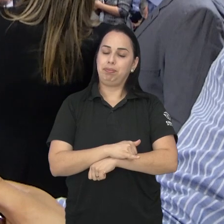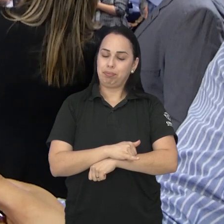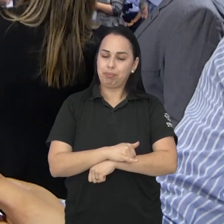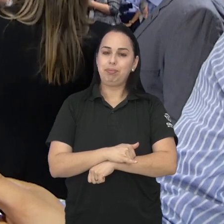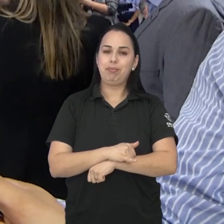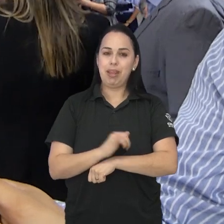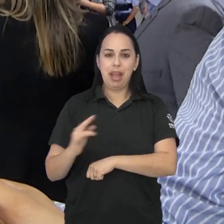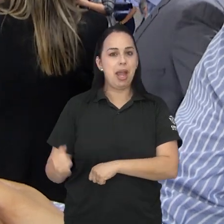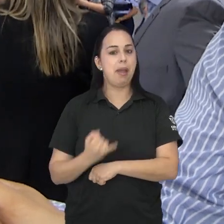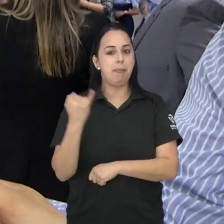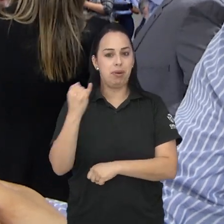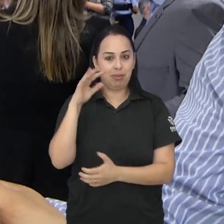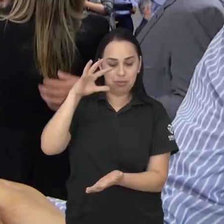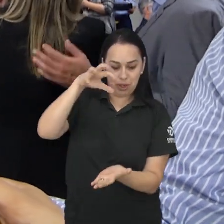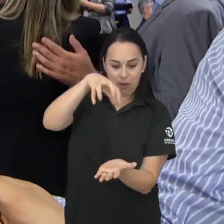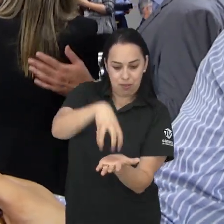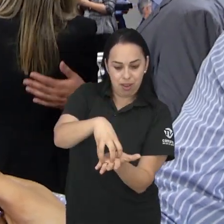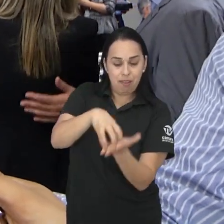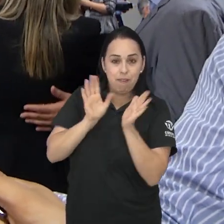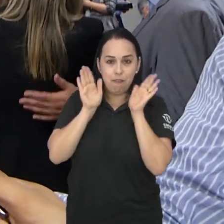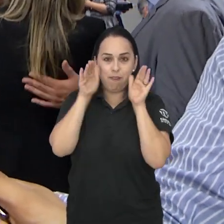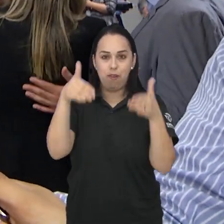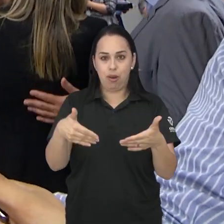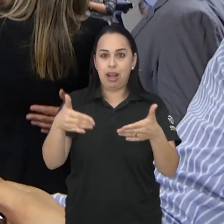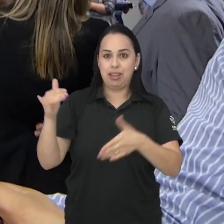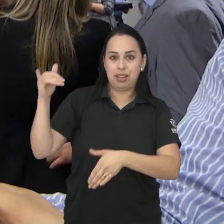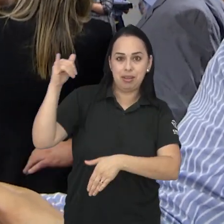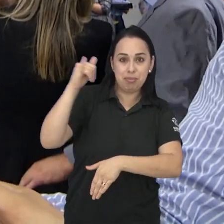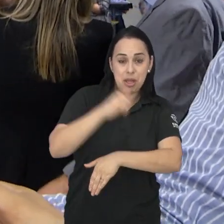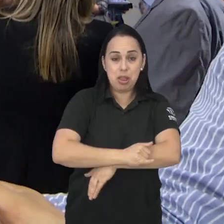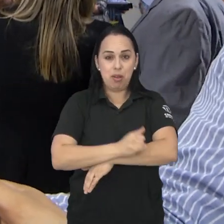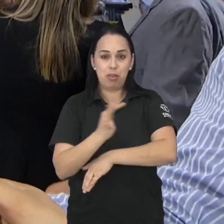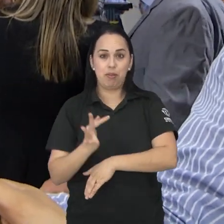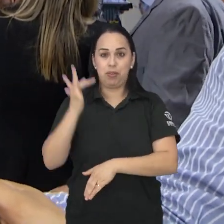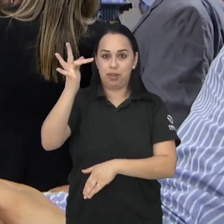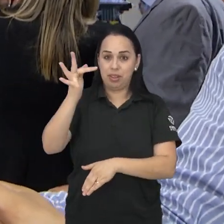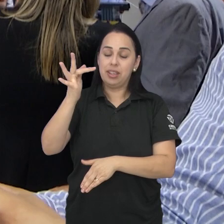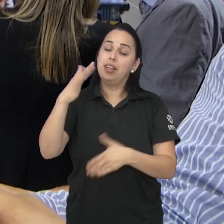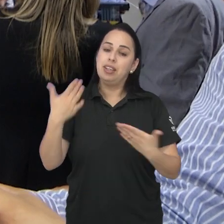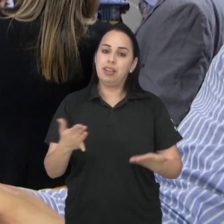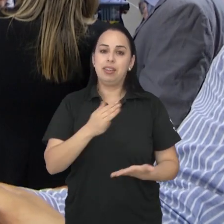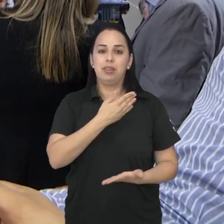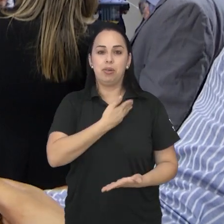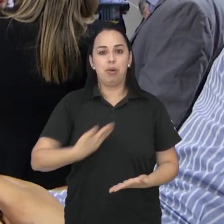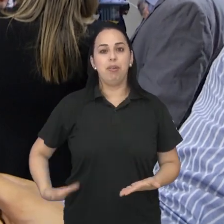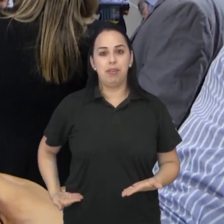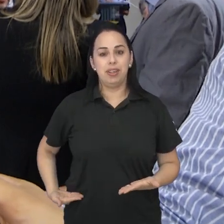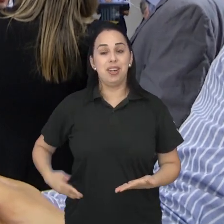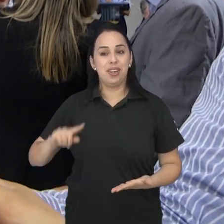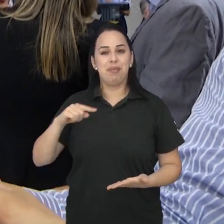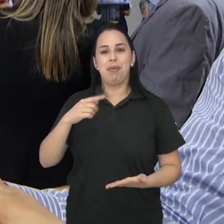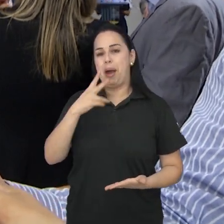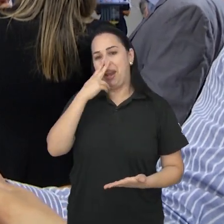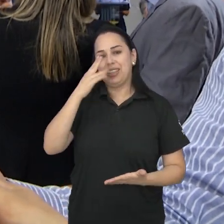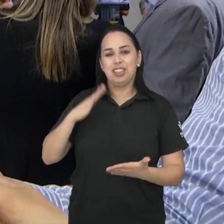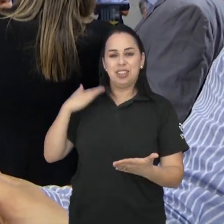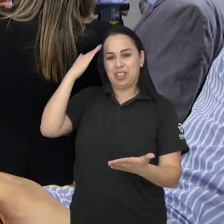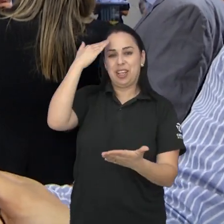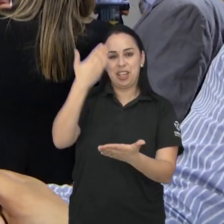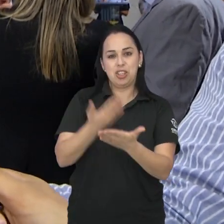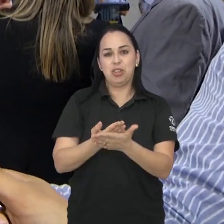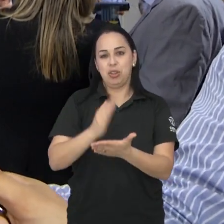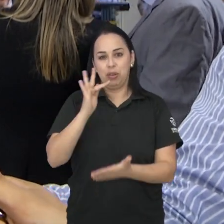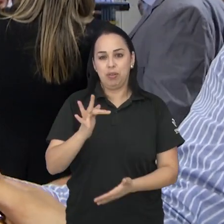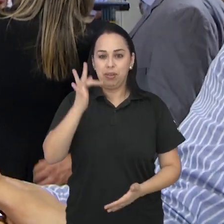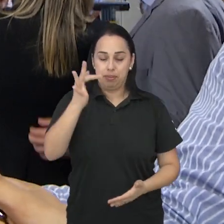da aviação. É realmente relevante um centro focado na mobilidade aérea futura. São exemplos como esse do governo que fazem nós acreditarmos